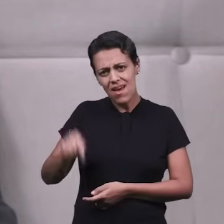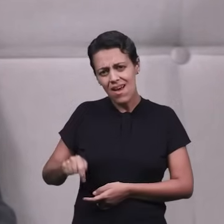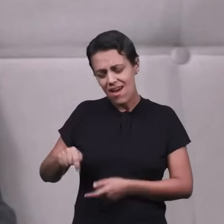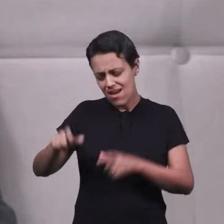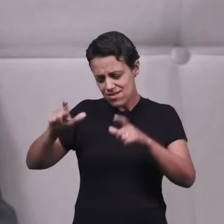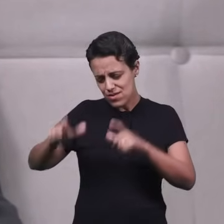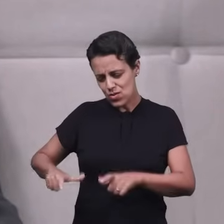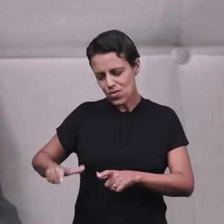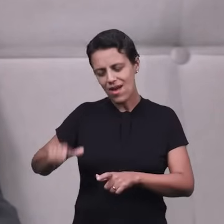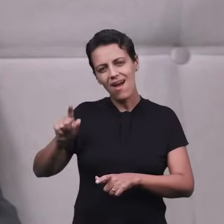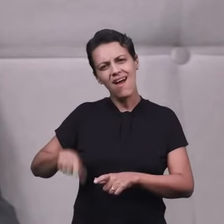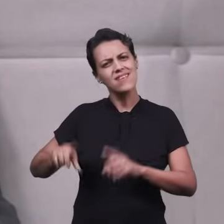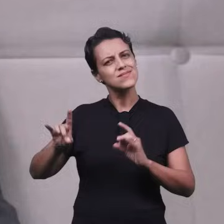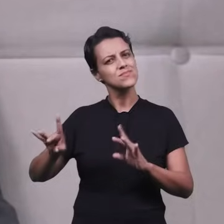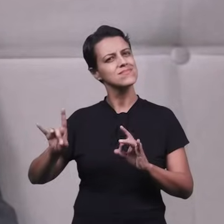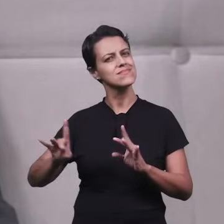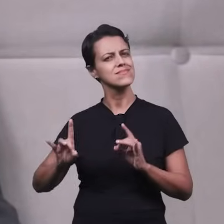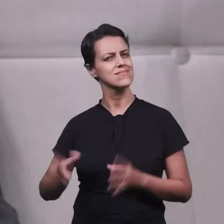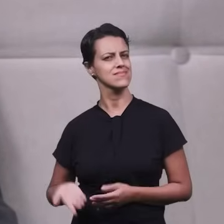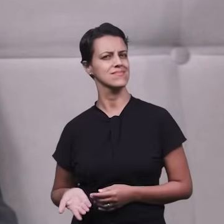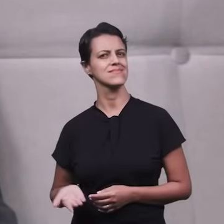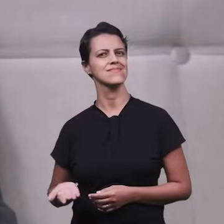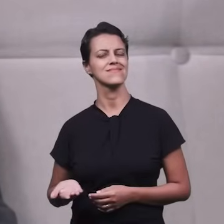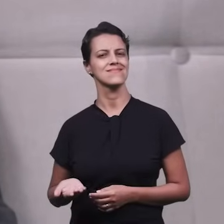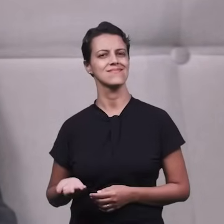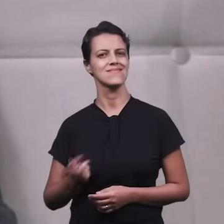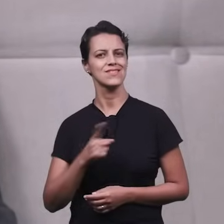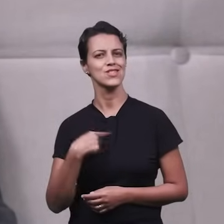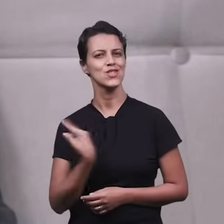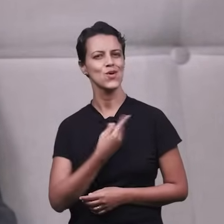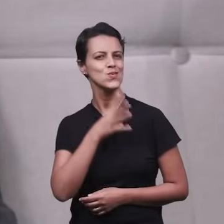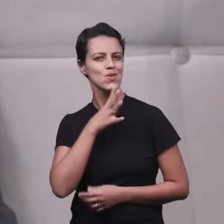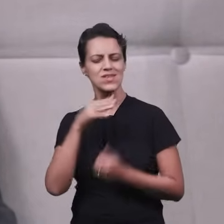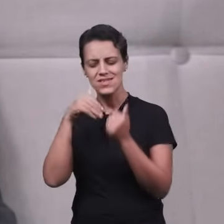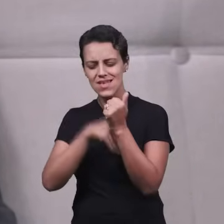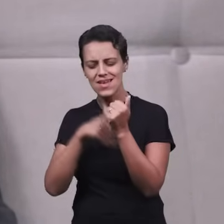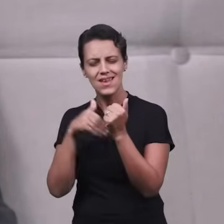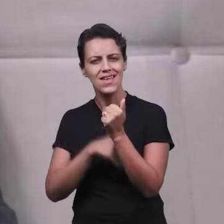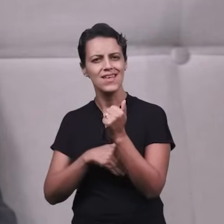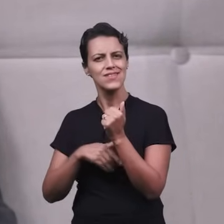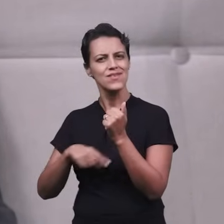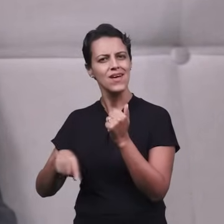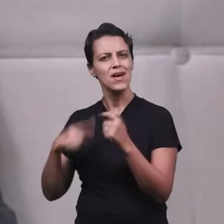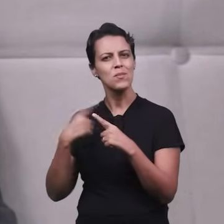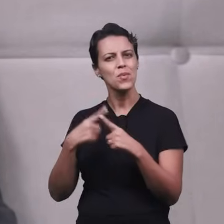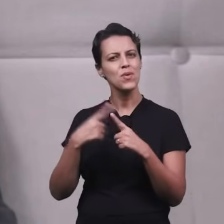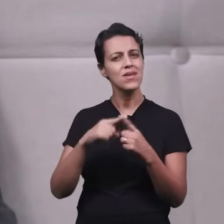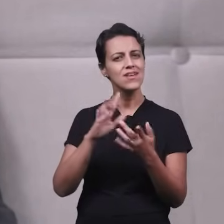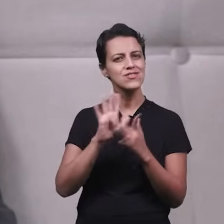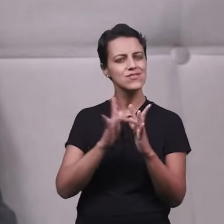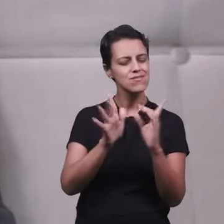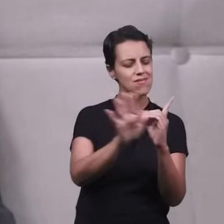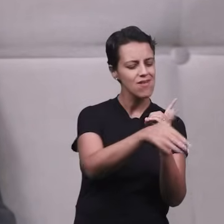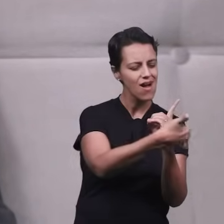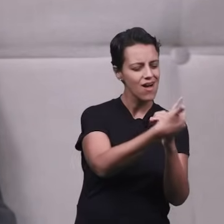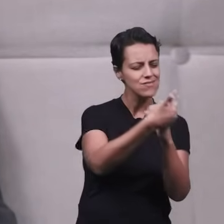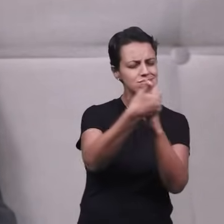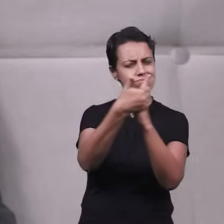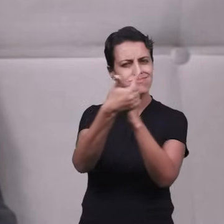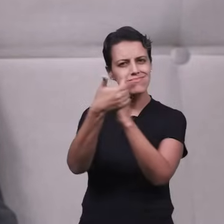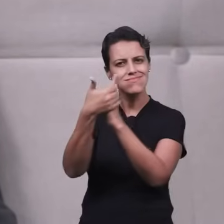que revela Jesus para nós, né? Então, nós conhecemos esses mistérios porque nós estamos sendo introduzidos nessa recâmara,